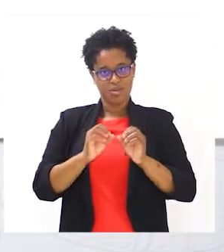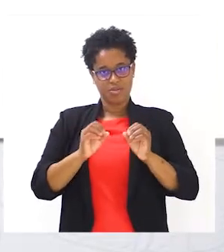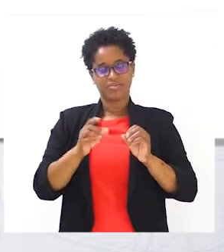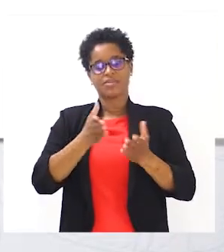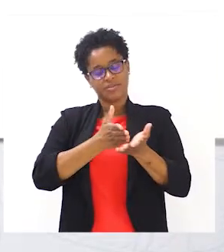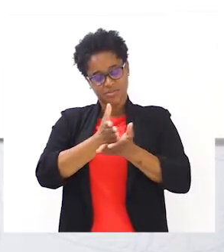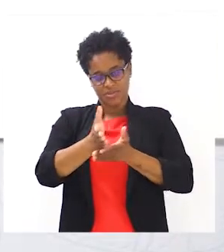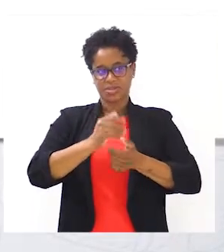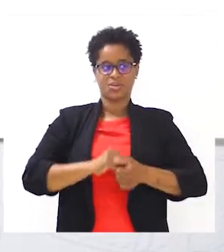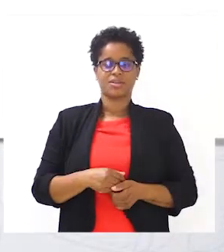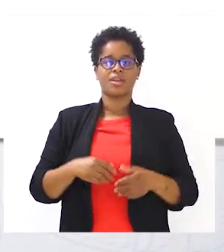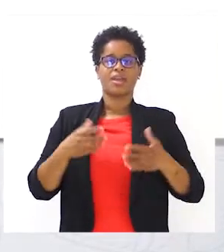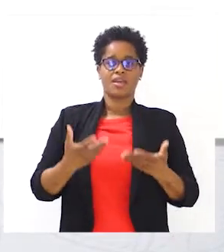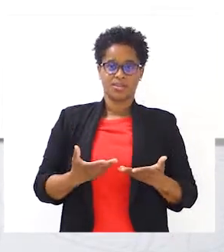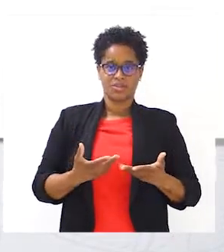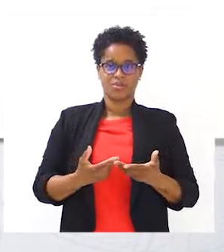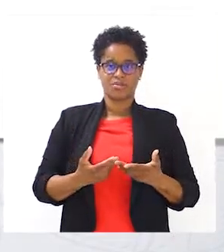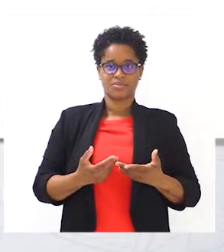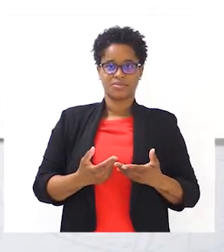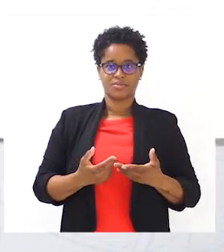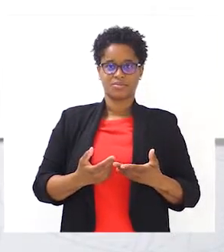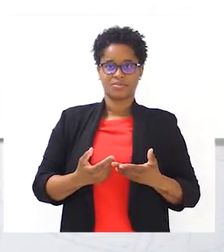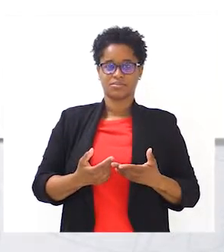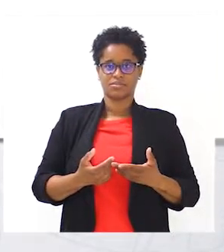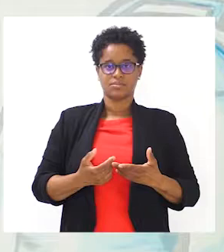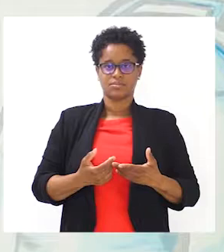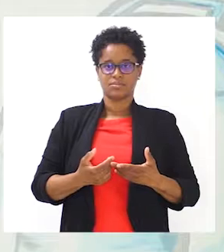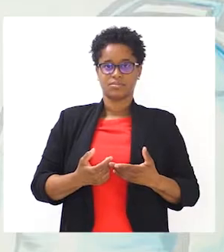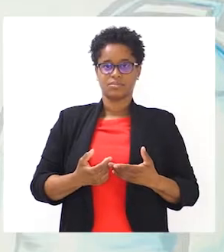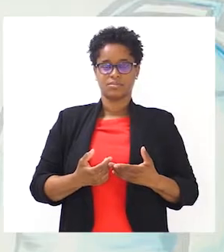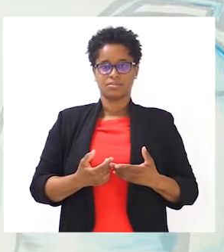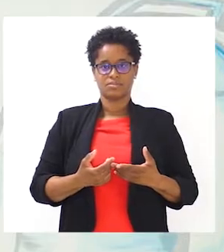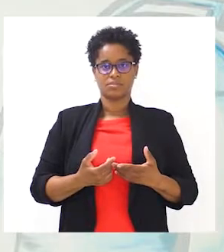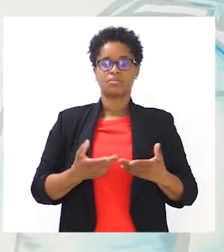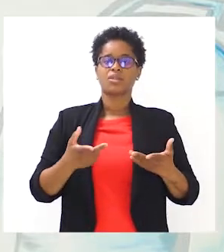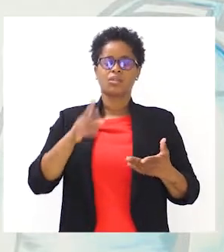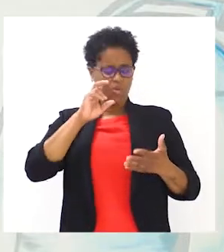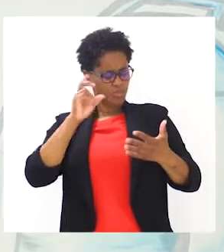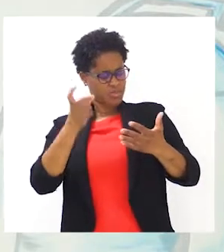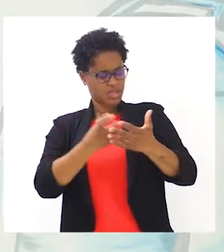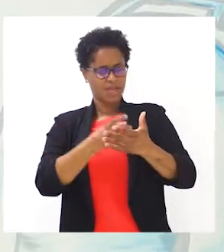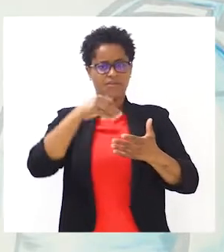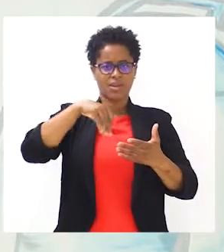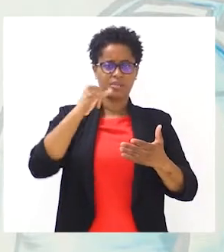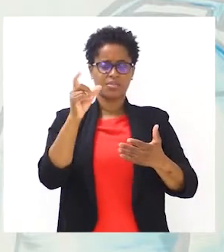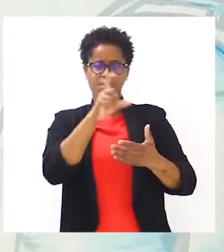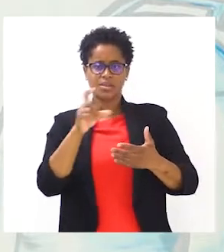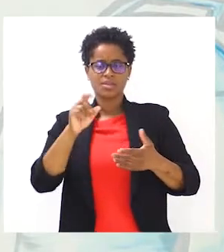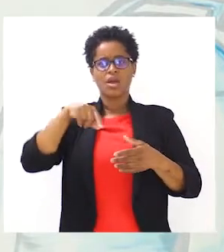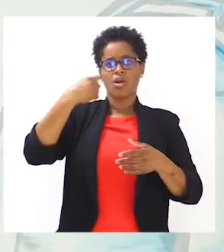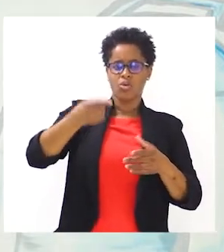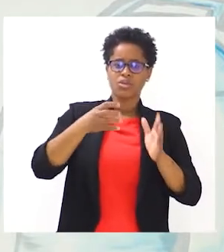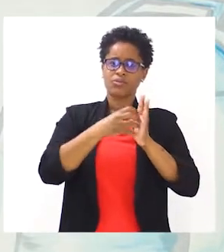continuar. Então, observem a pizza, a outra figura. Vejam, temos